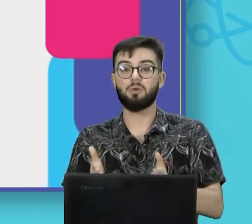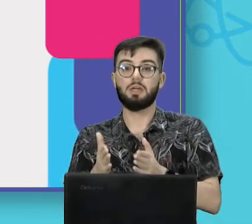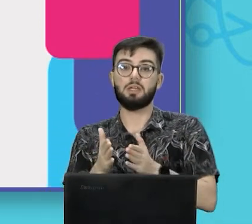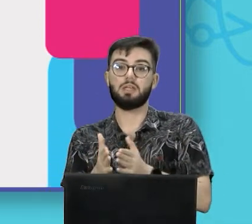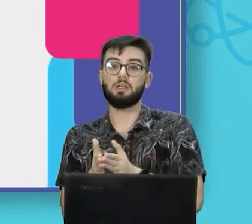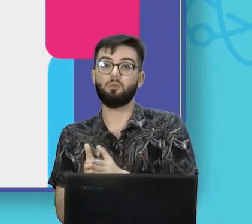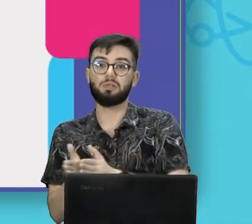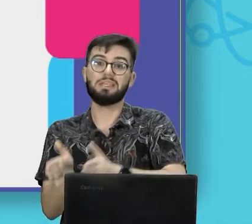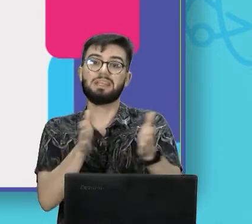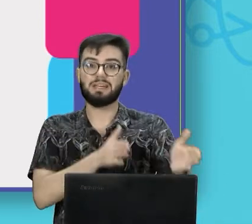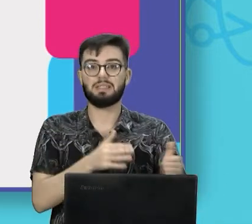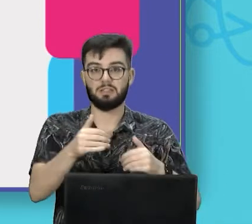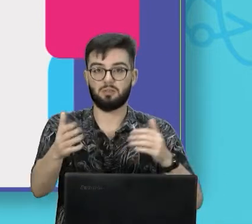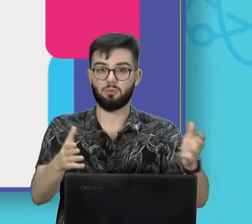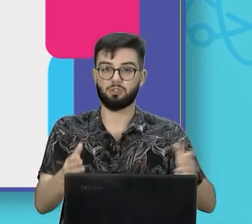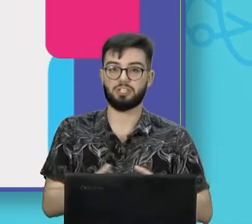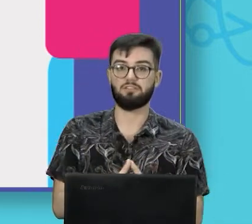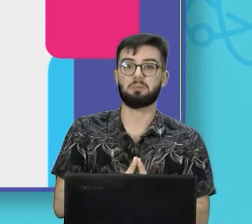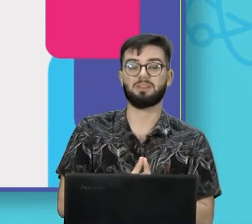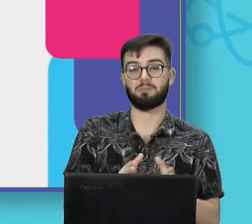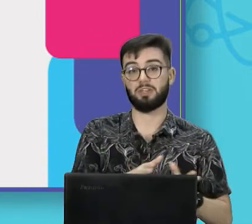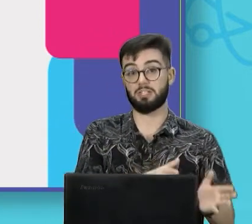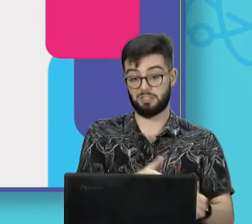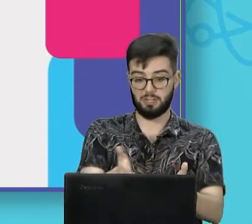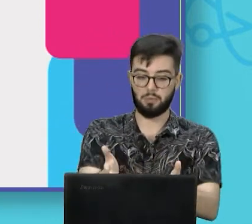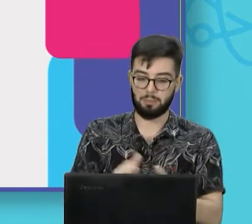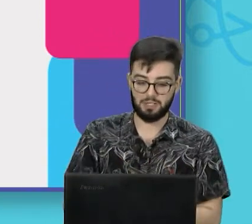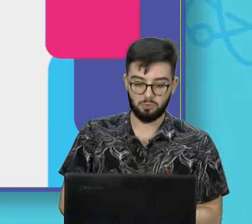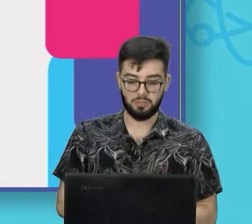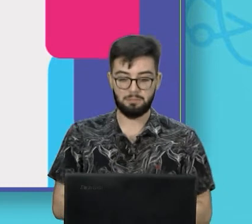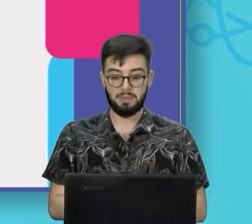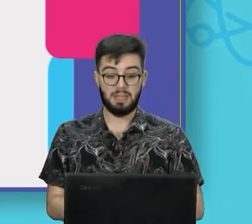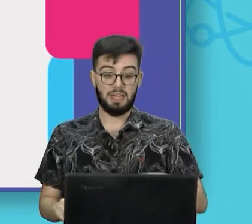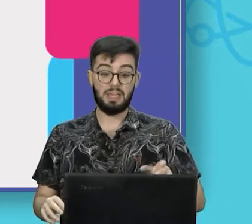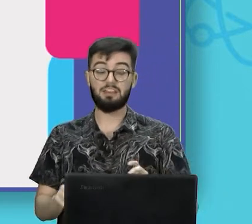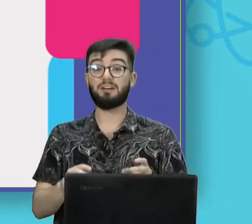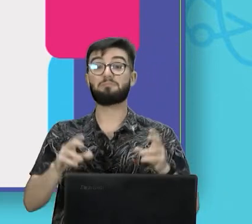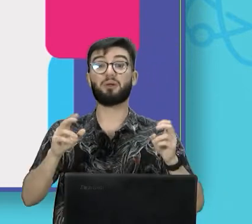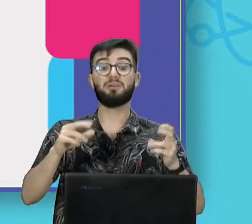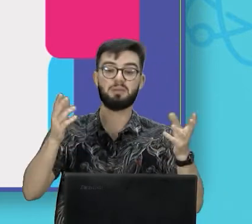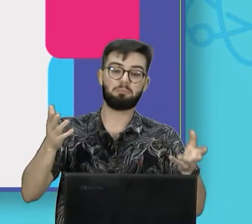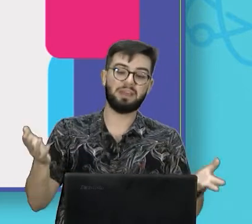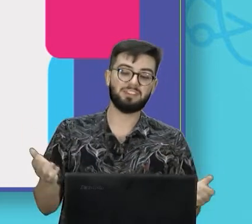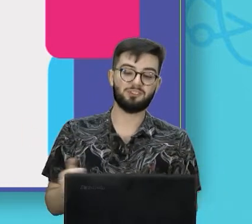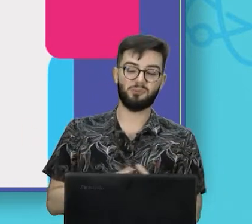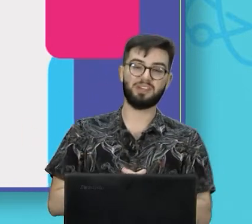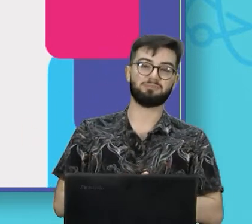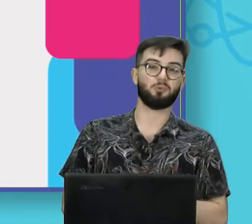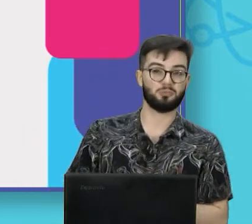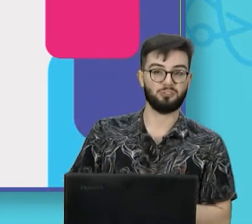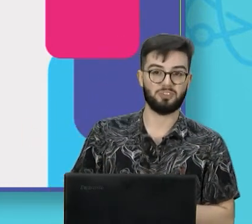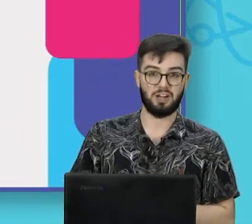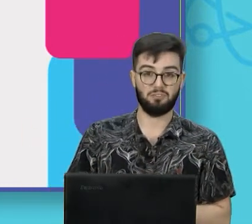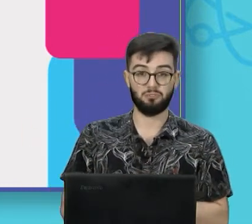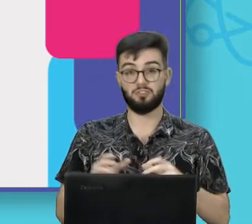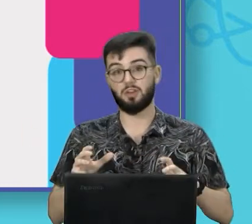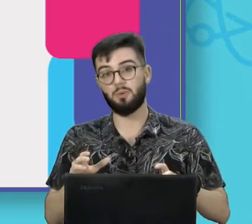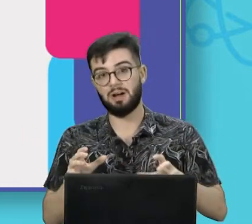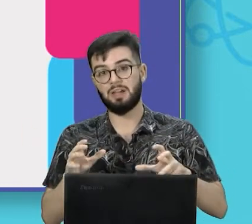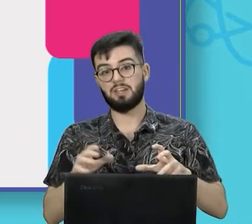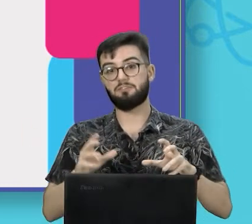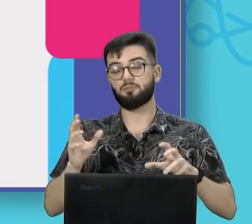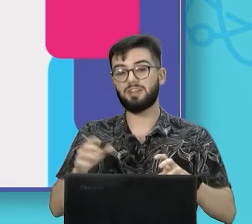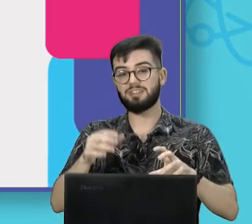católico e o líder da o chefe principal da Igreja será o Imperador né ele vai proibir penas cruéis contra os